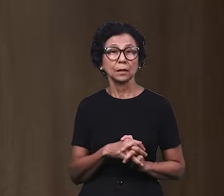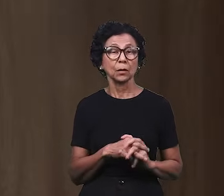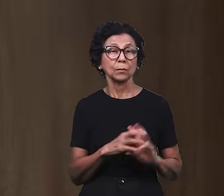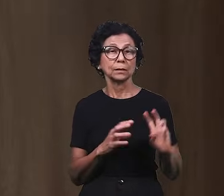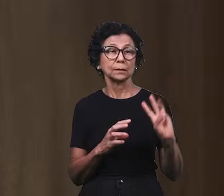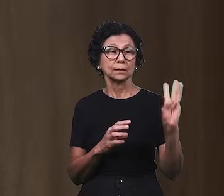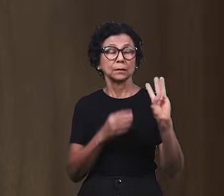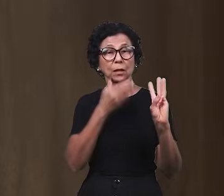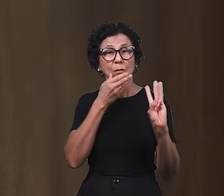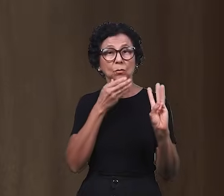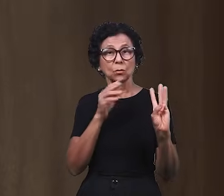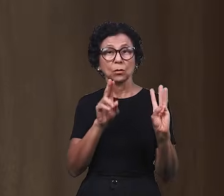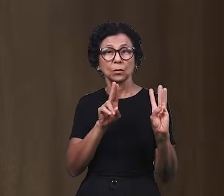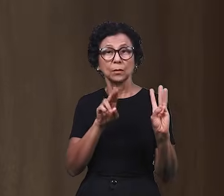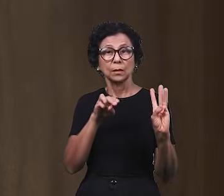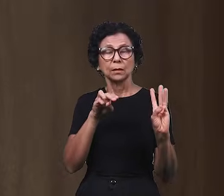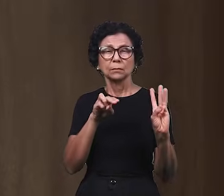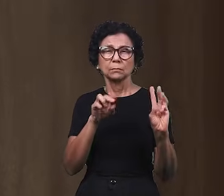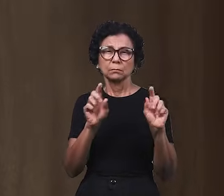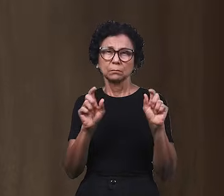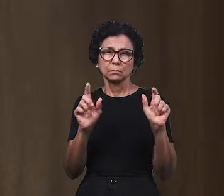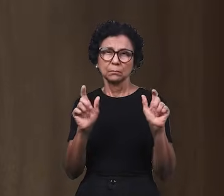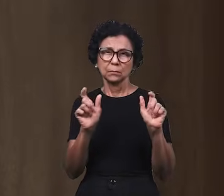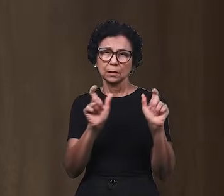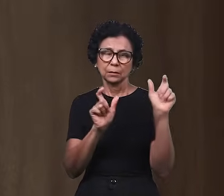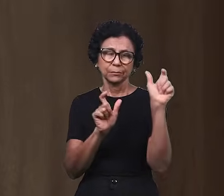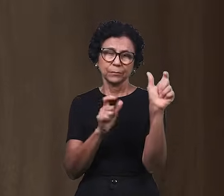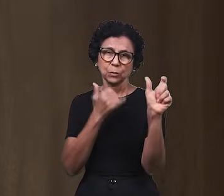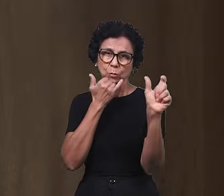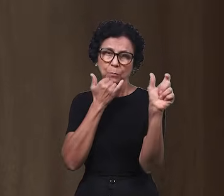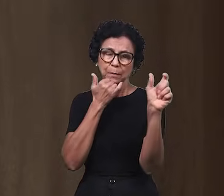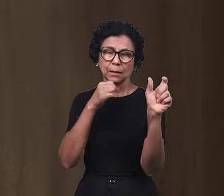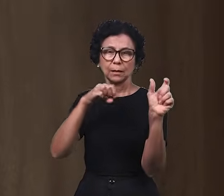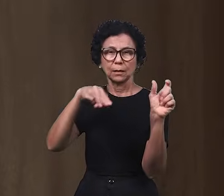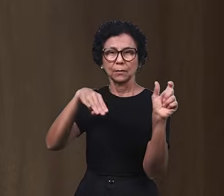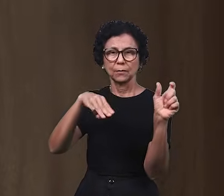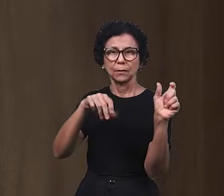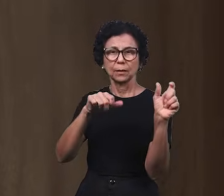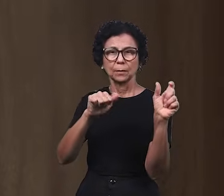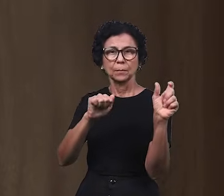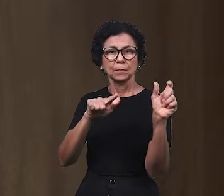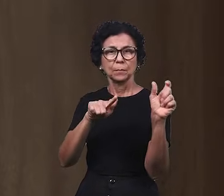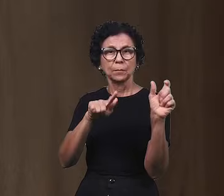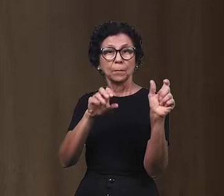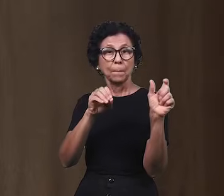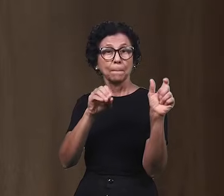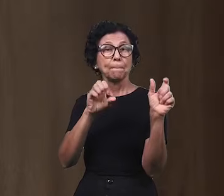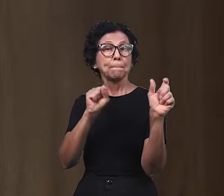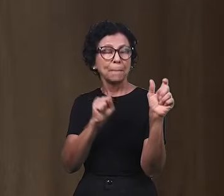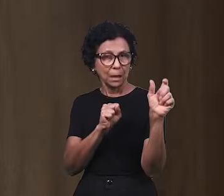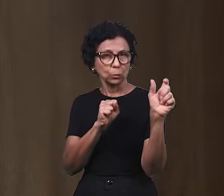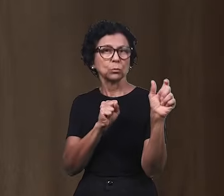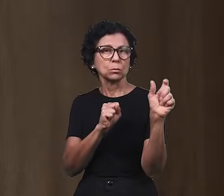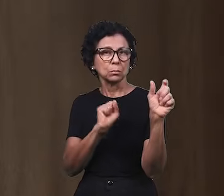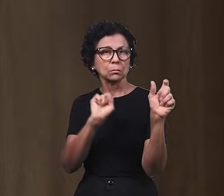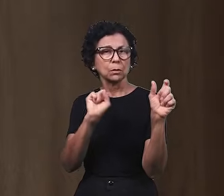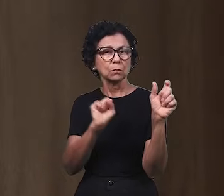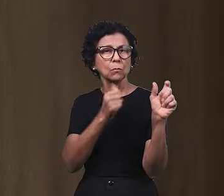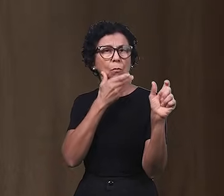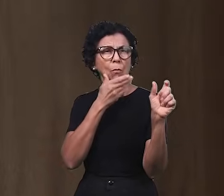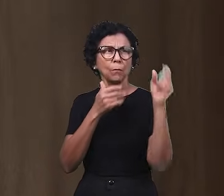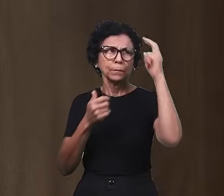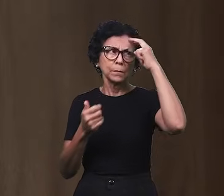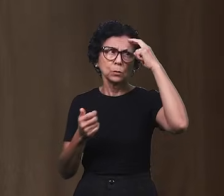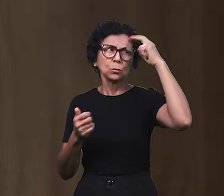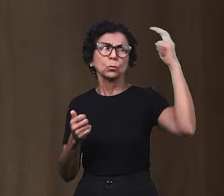dessa região. Então, era uma região que desde lá o início já tinha um conhecimento muito grande de astronomia,